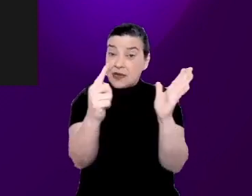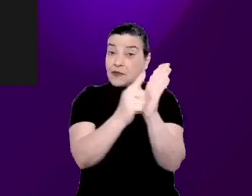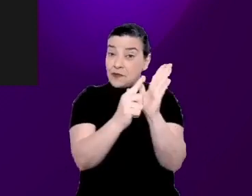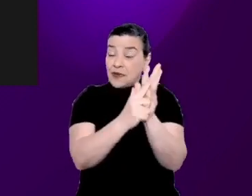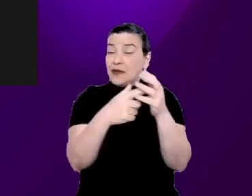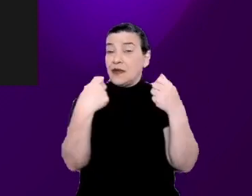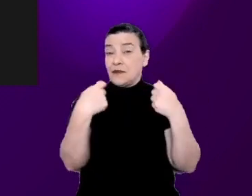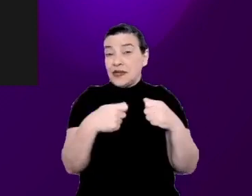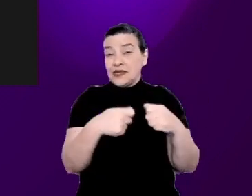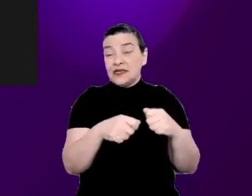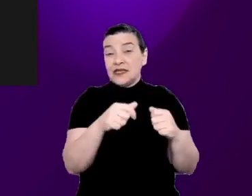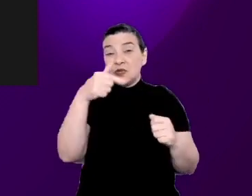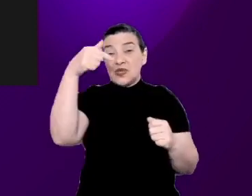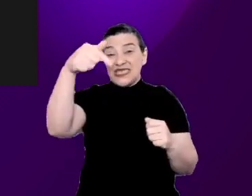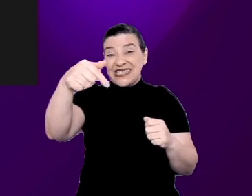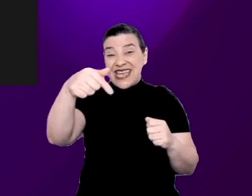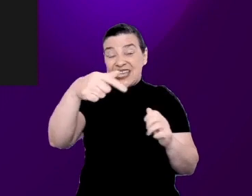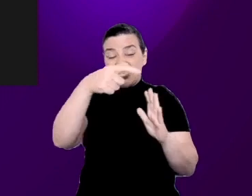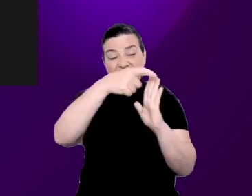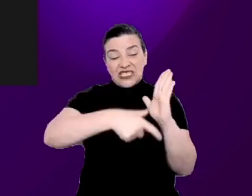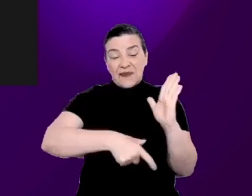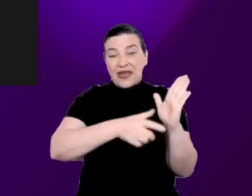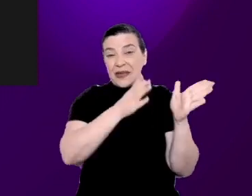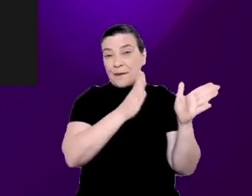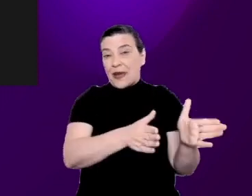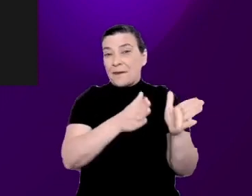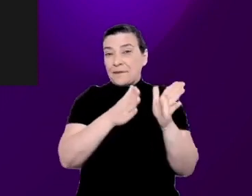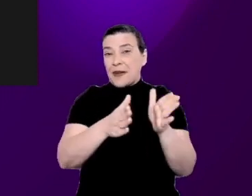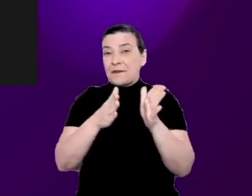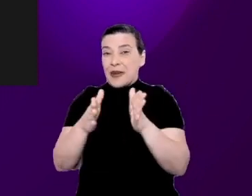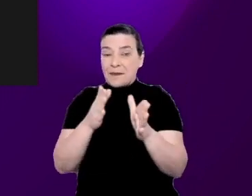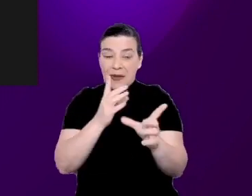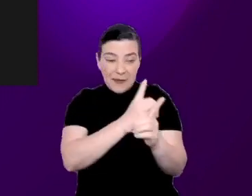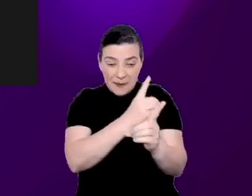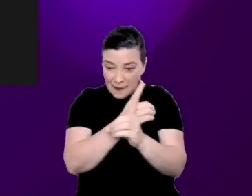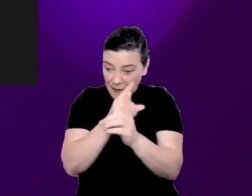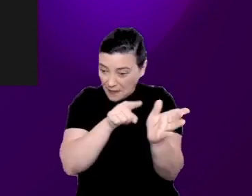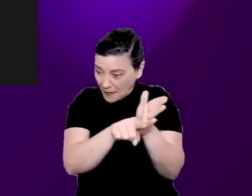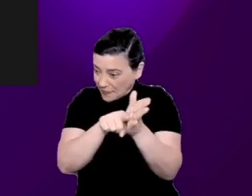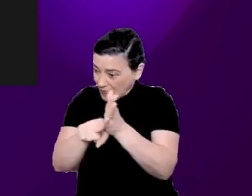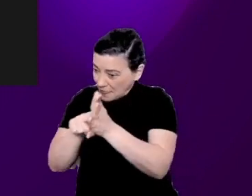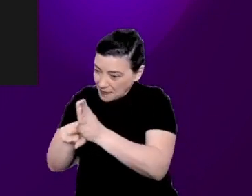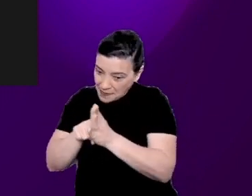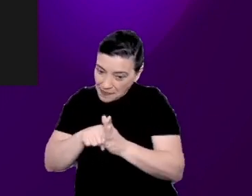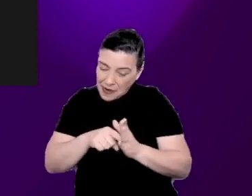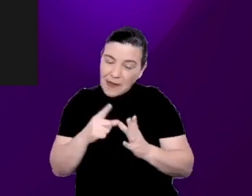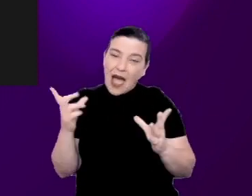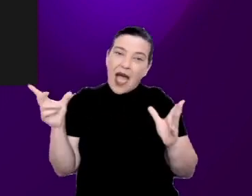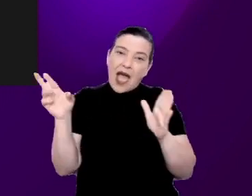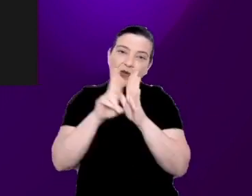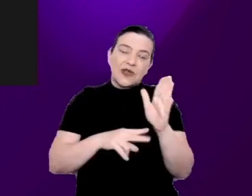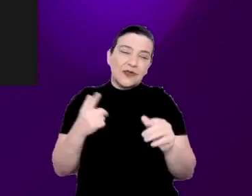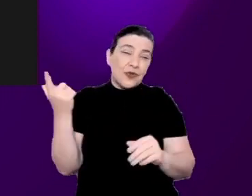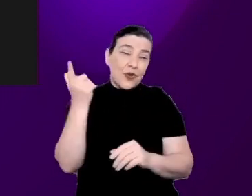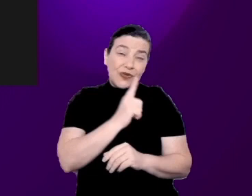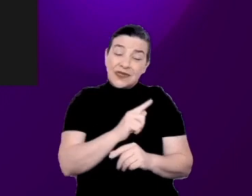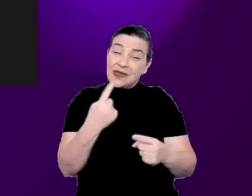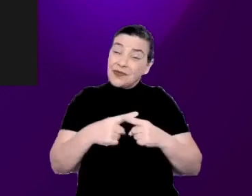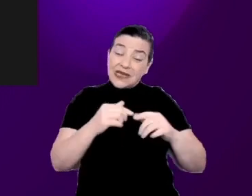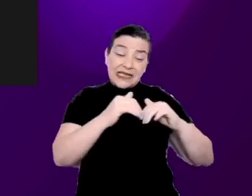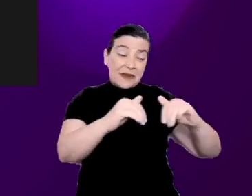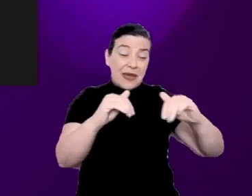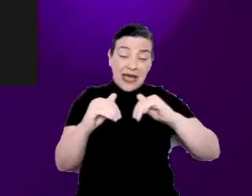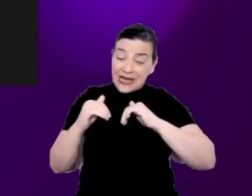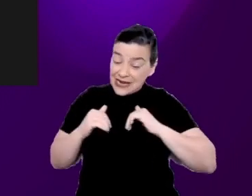percorrer 7 tabelas diferentes do TASI para trazer esse resultado. Por quê? Está tudo distante os dados. Enquanto isso, o mundo mudou, né? A